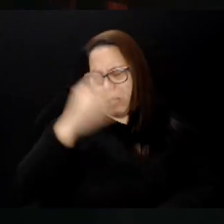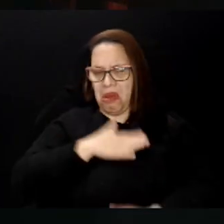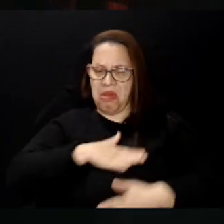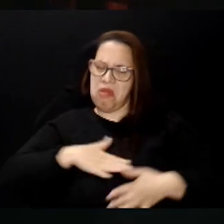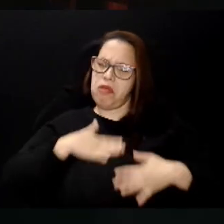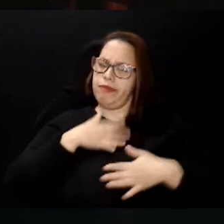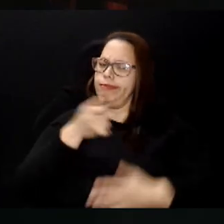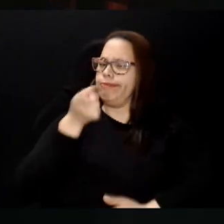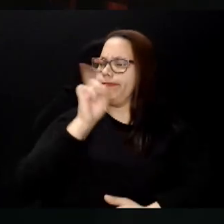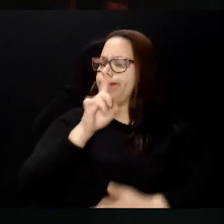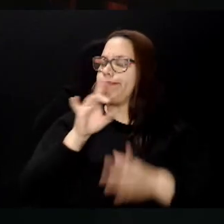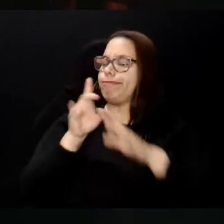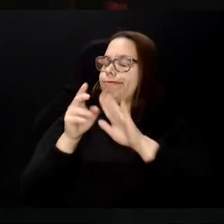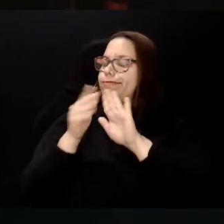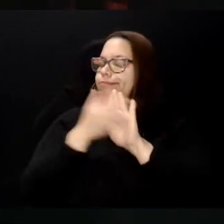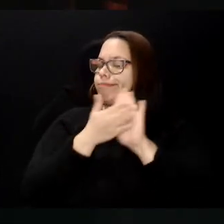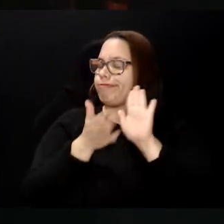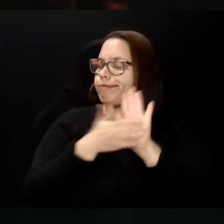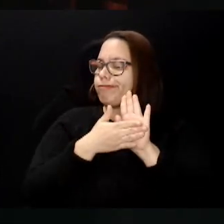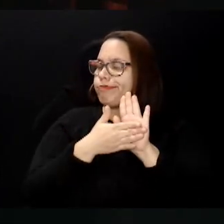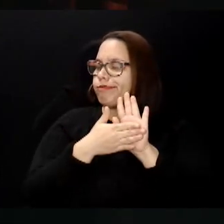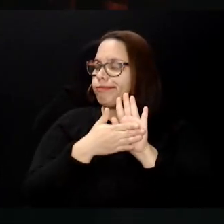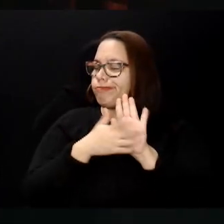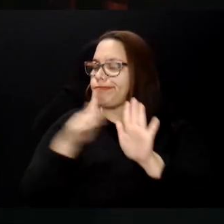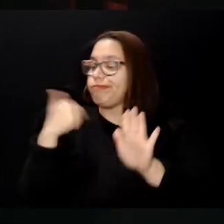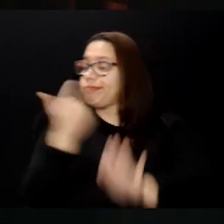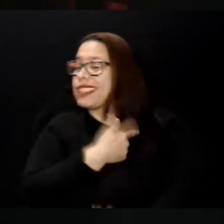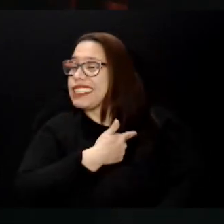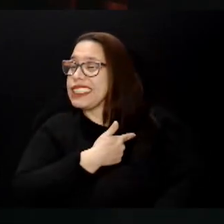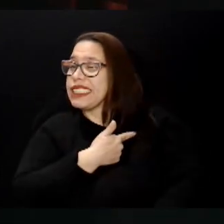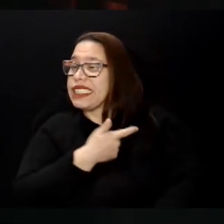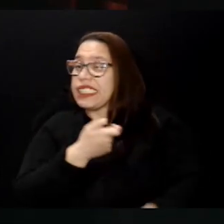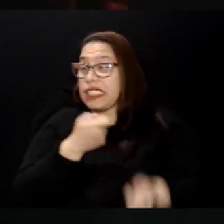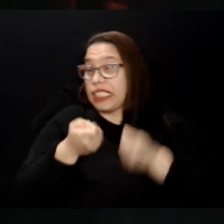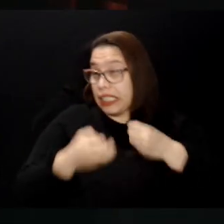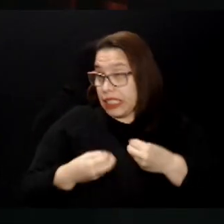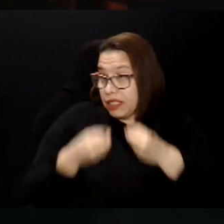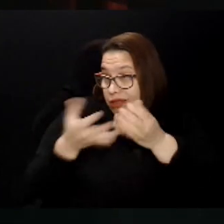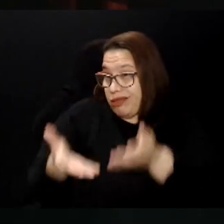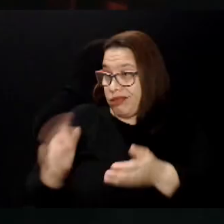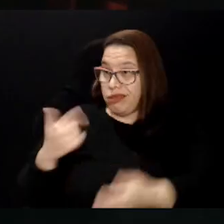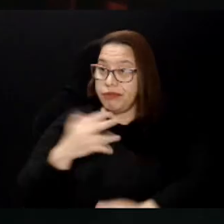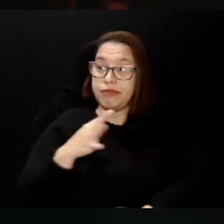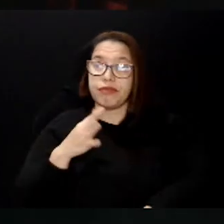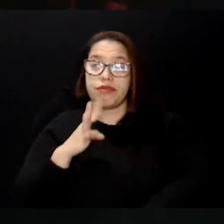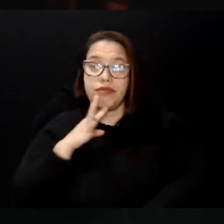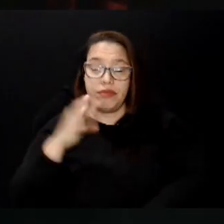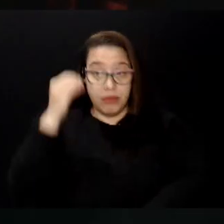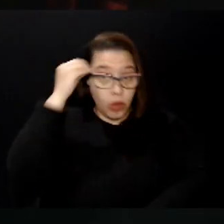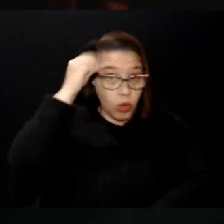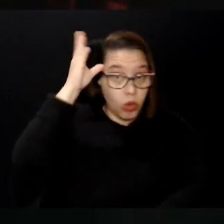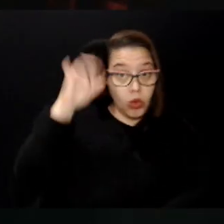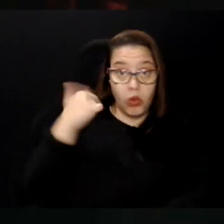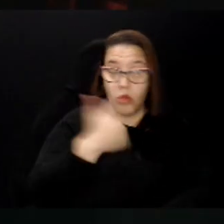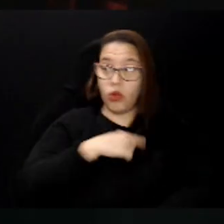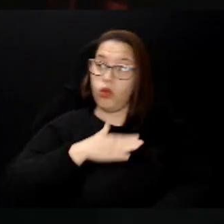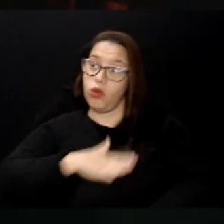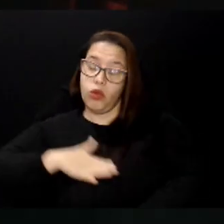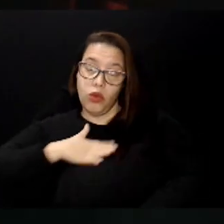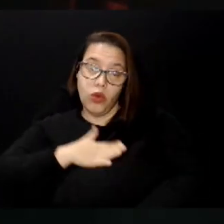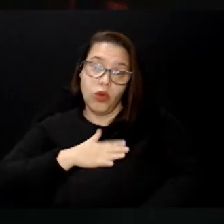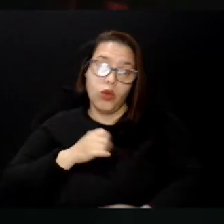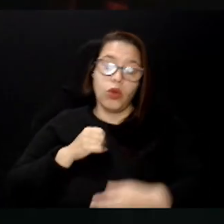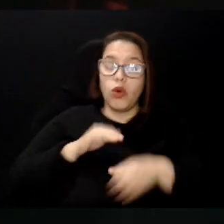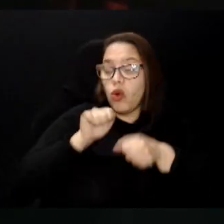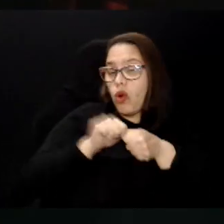como nós levamos a ela, né, o nosso conhecimento, o que a gente gosta, o que nós fazemos, as